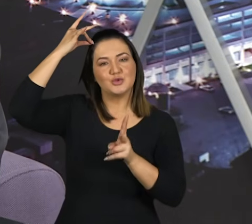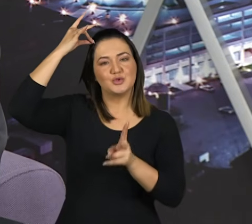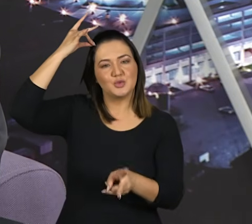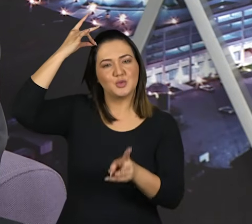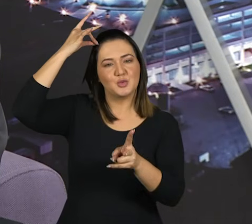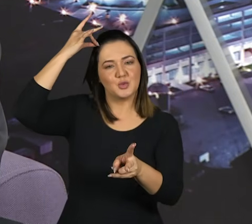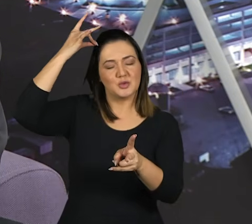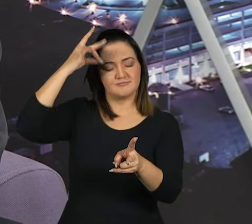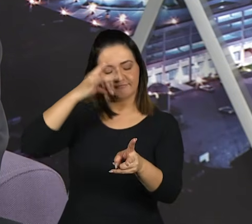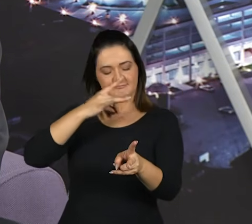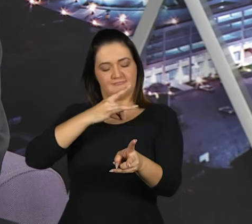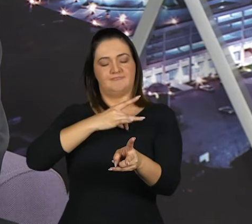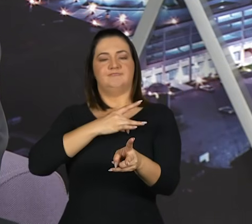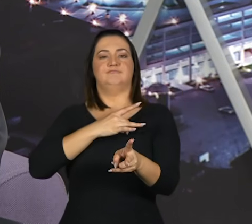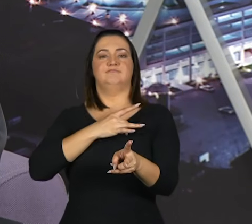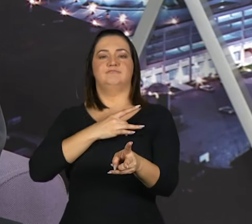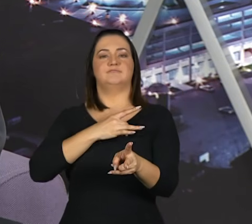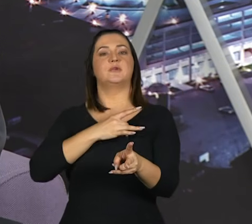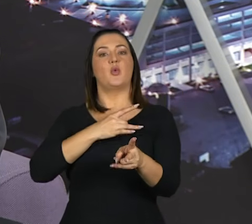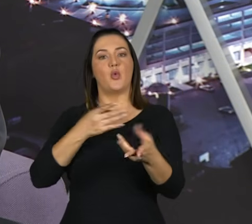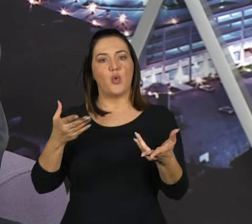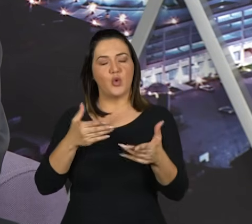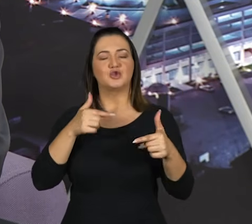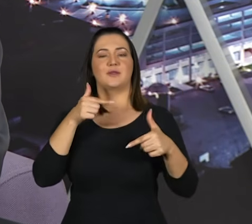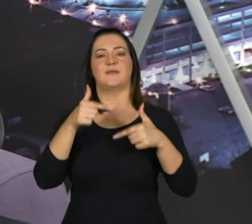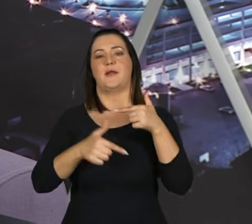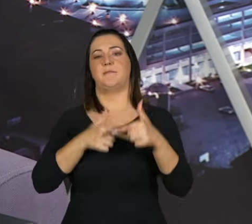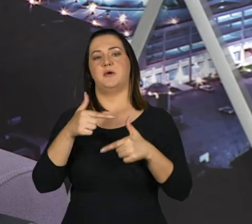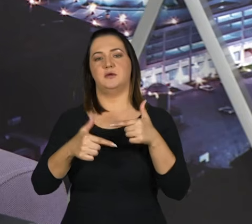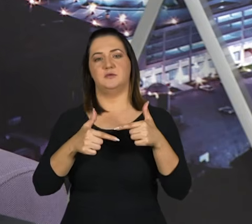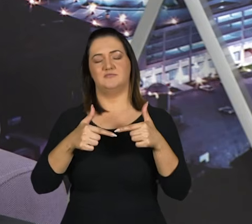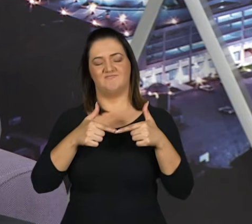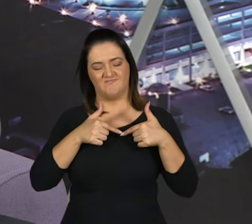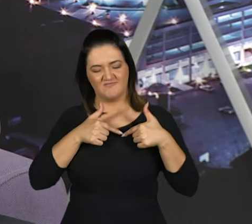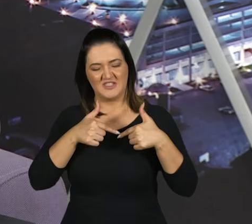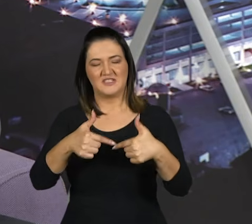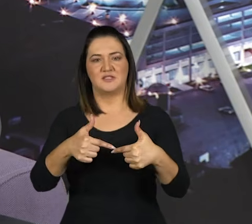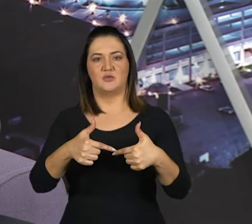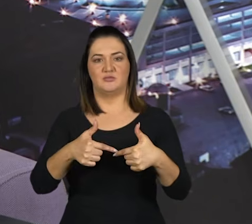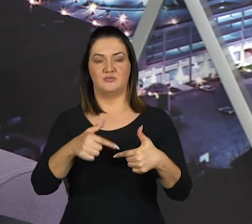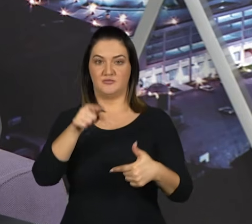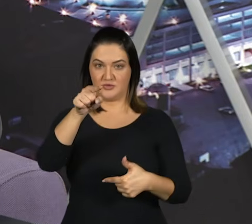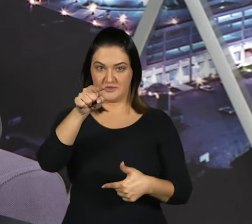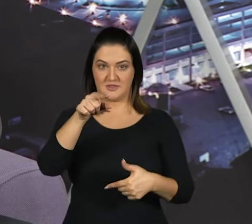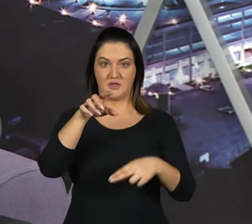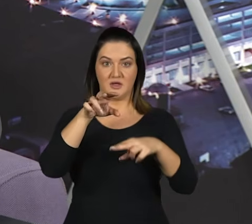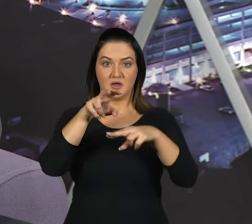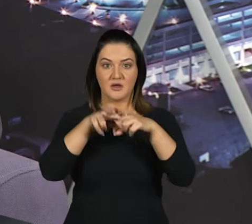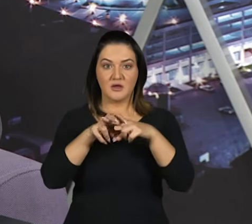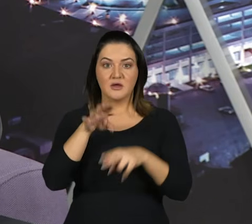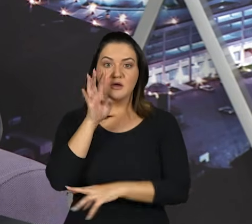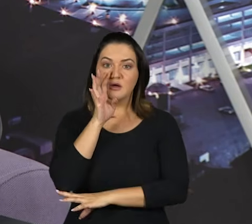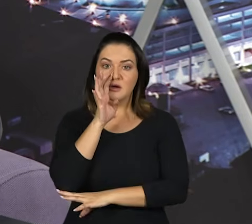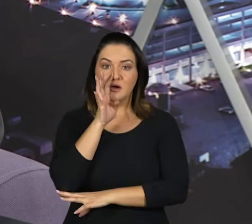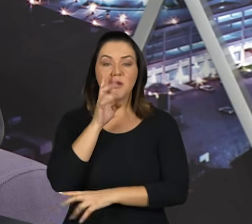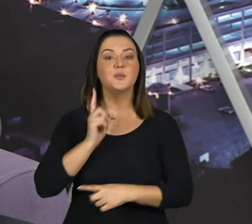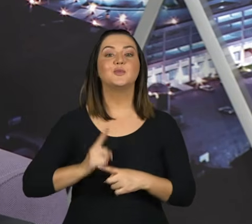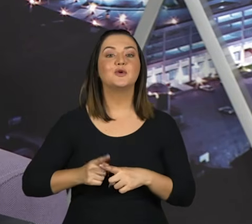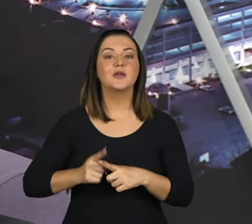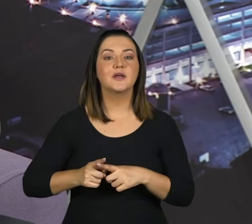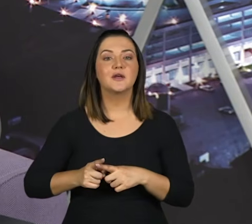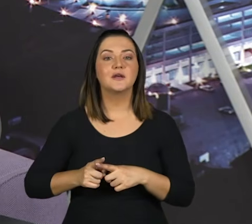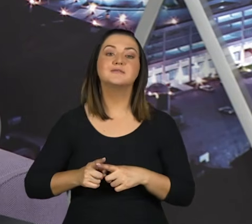continua trabalhando no seu coração. Você está aqui agora porque o Espírito Santo trouxe